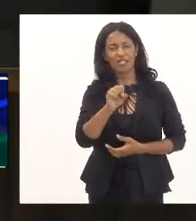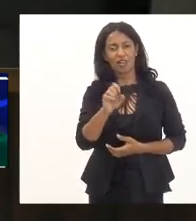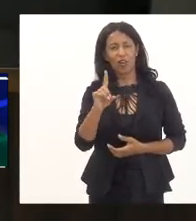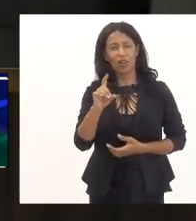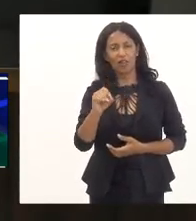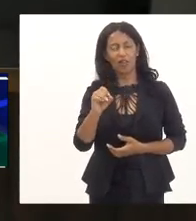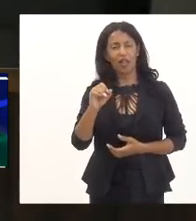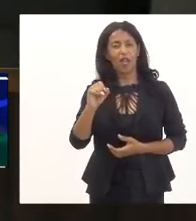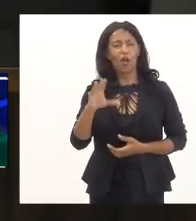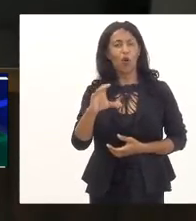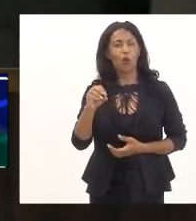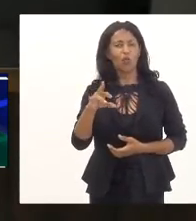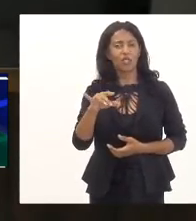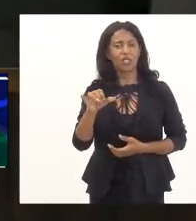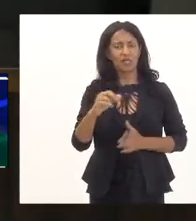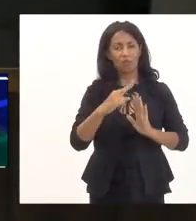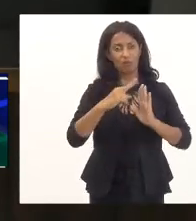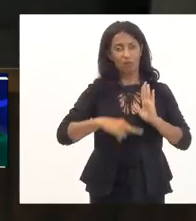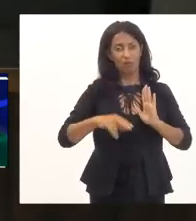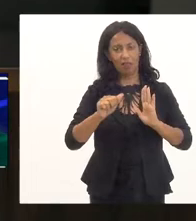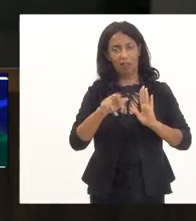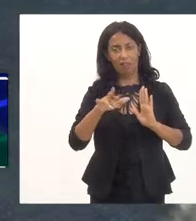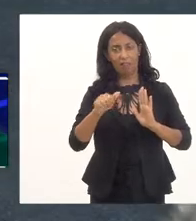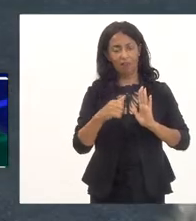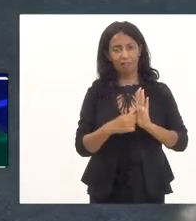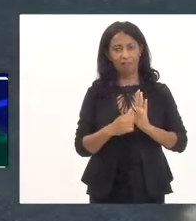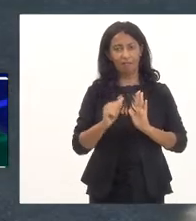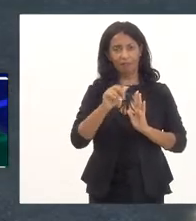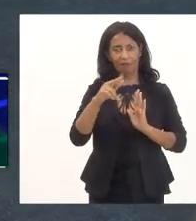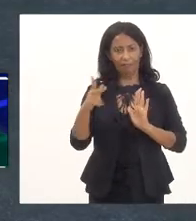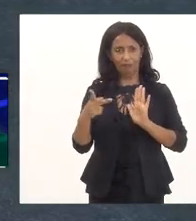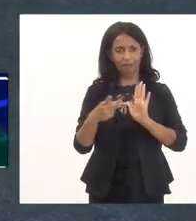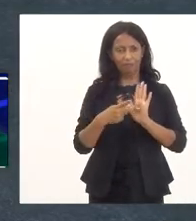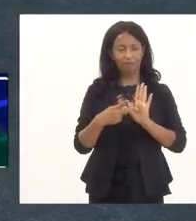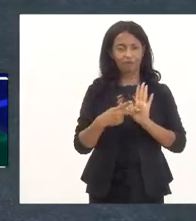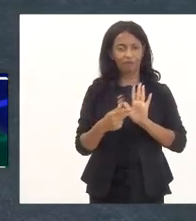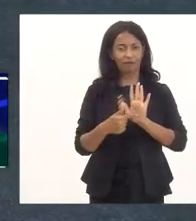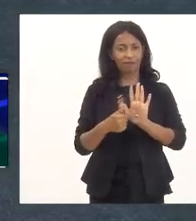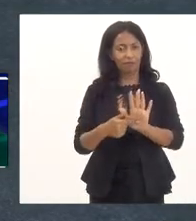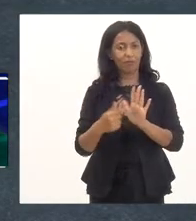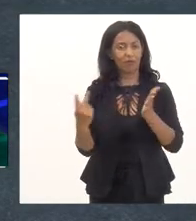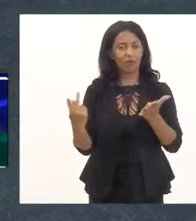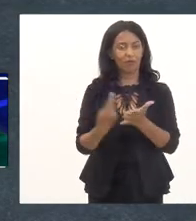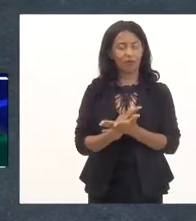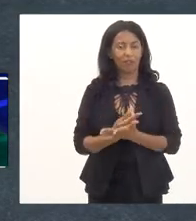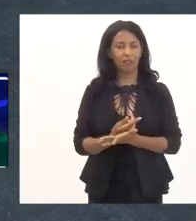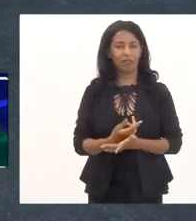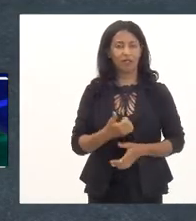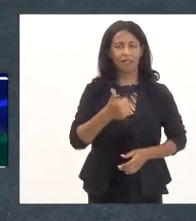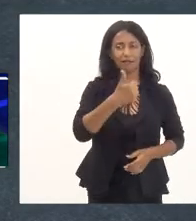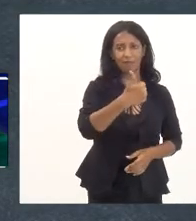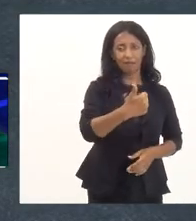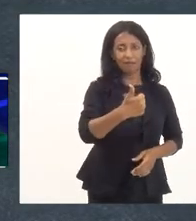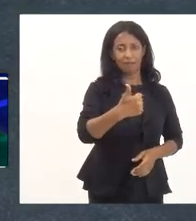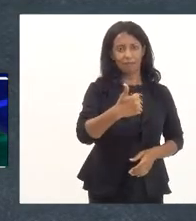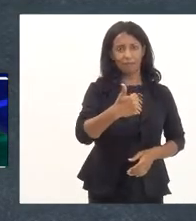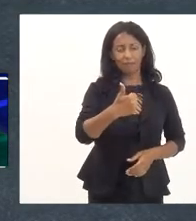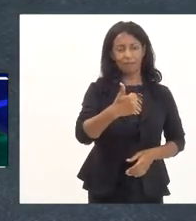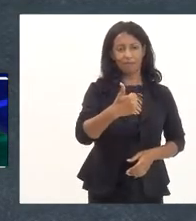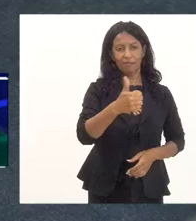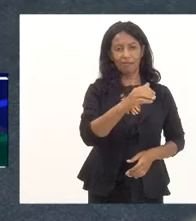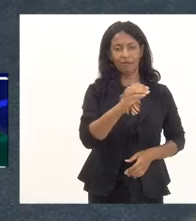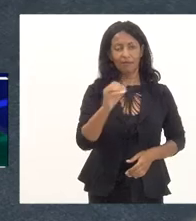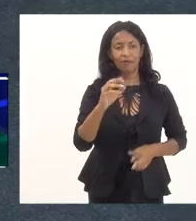Deputada Marta Rocha, fazer a leitura da ata da sessão anterior. A ata reflete com exatidão o ocorrido na 100ª